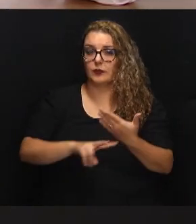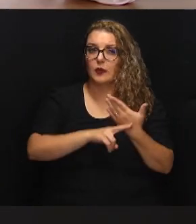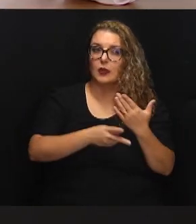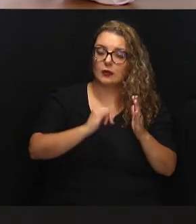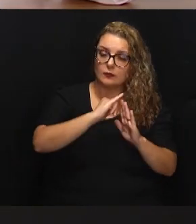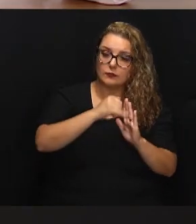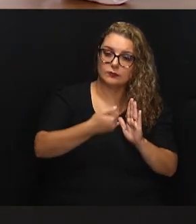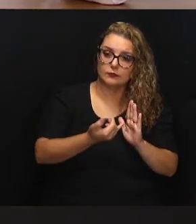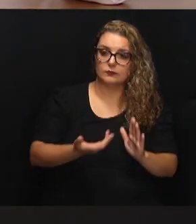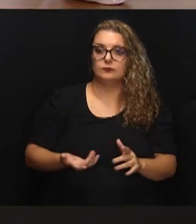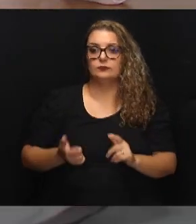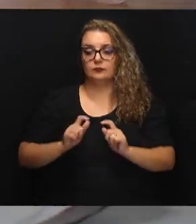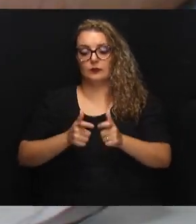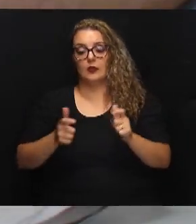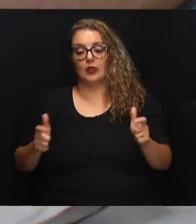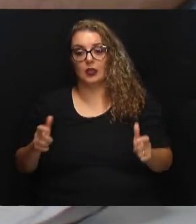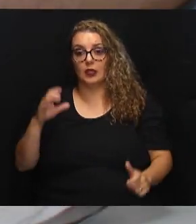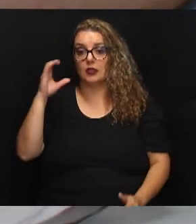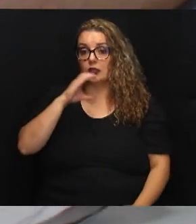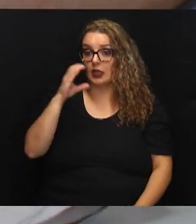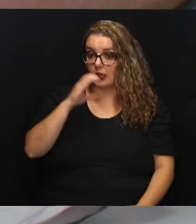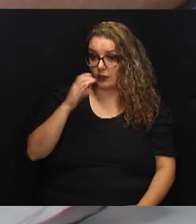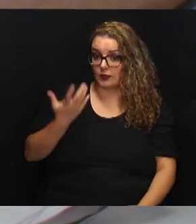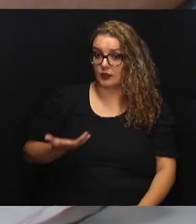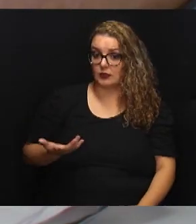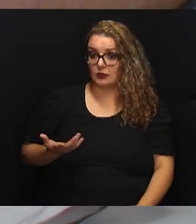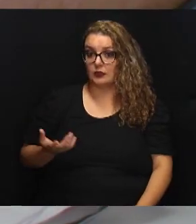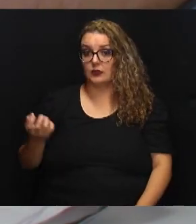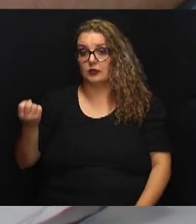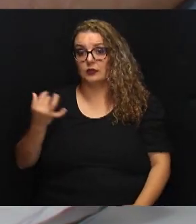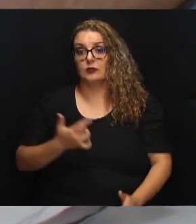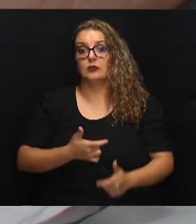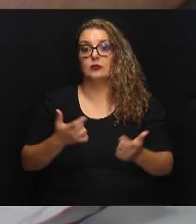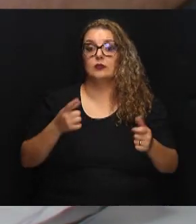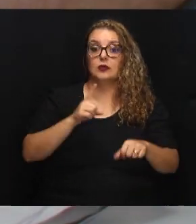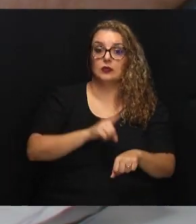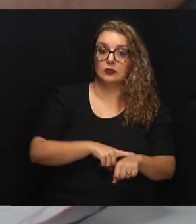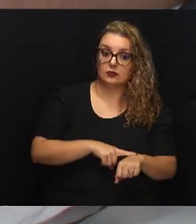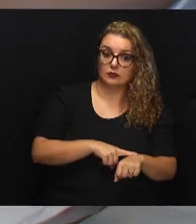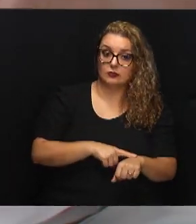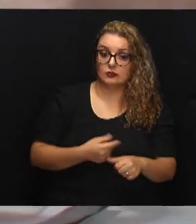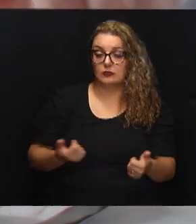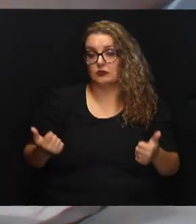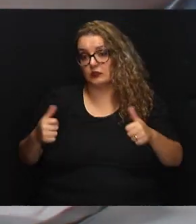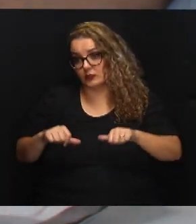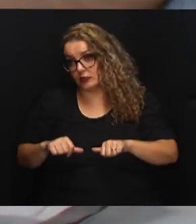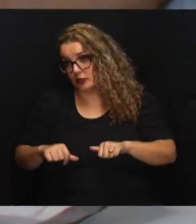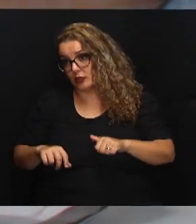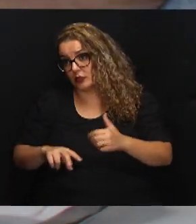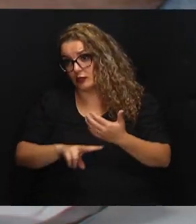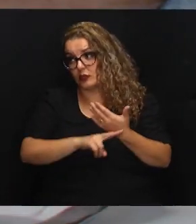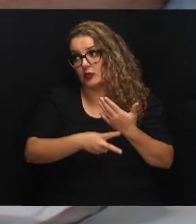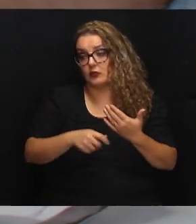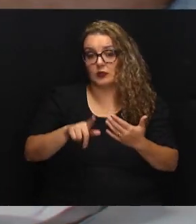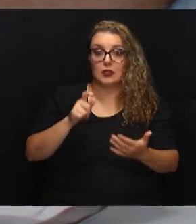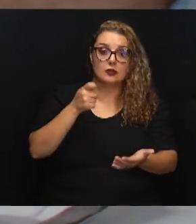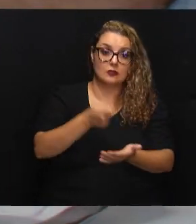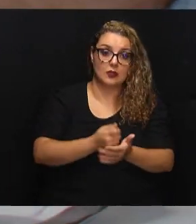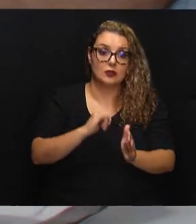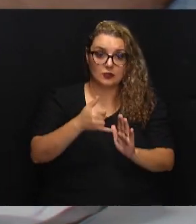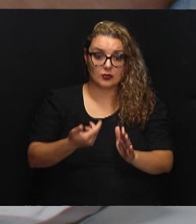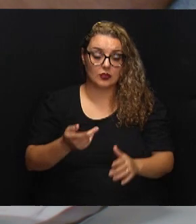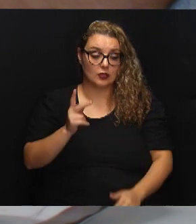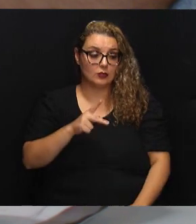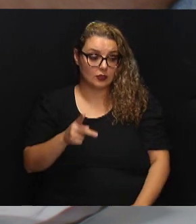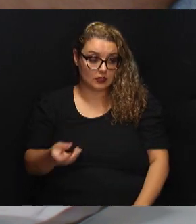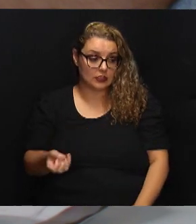ele cresce muito rapidamente. E quanto maior o tempo, pior o impacto, né, mais eu pago juros. E, professor, essas novas